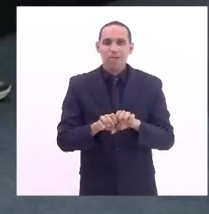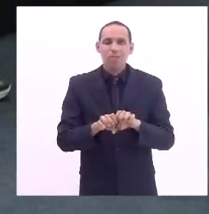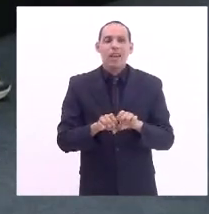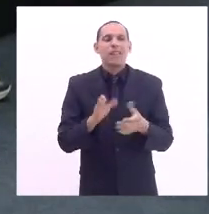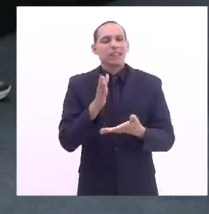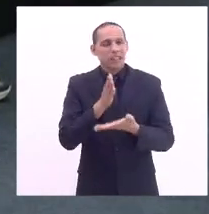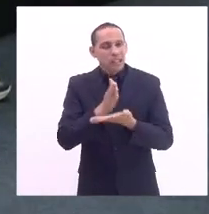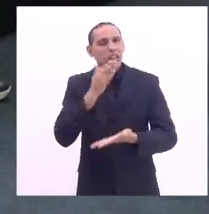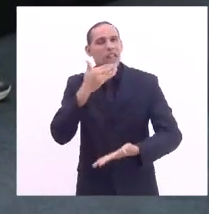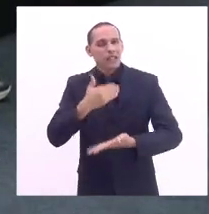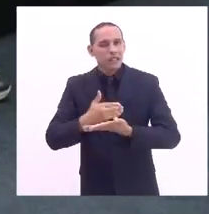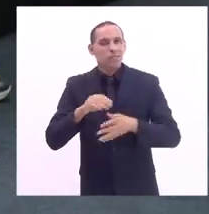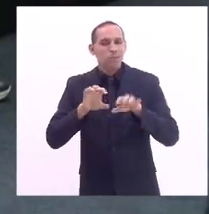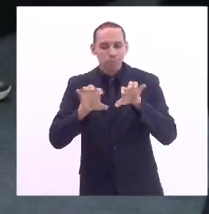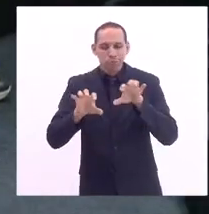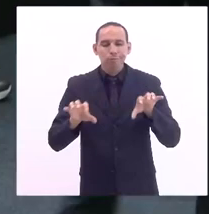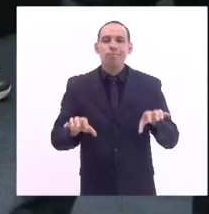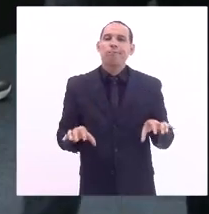divisões, né,